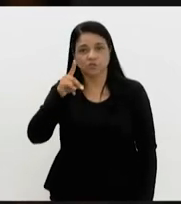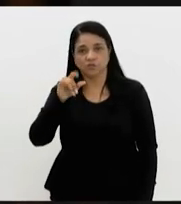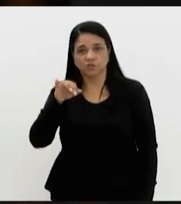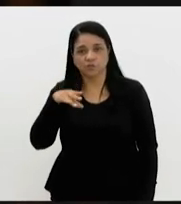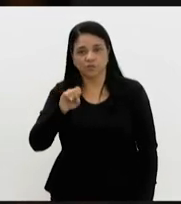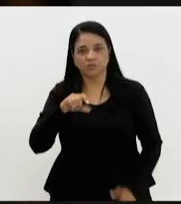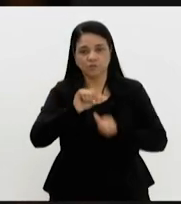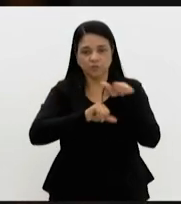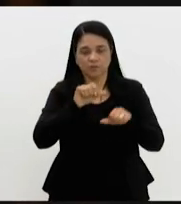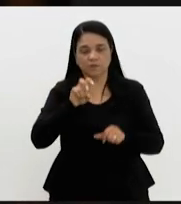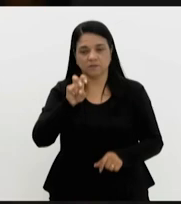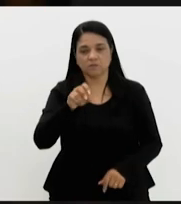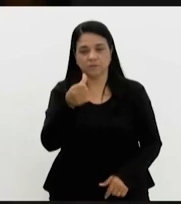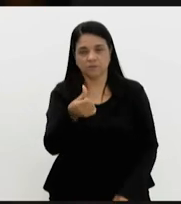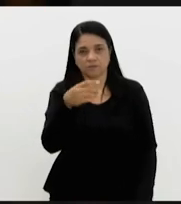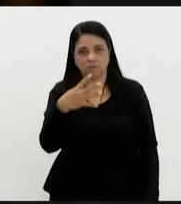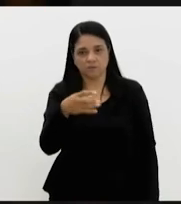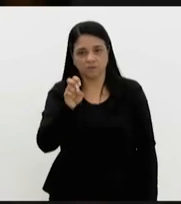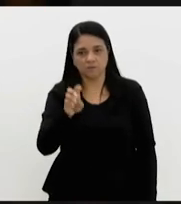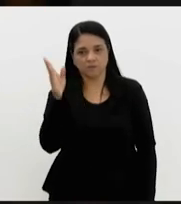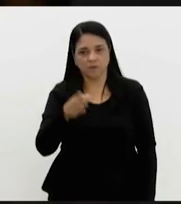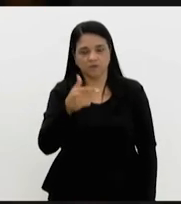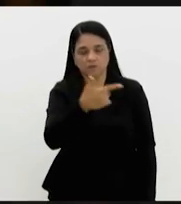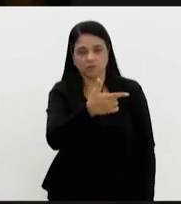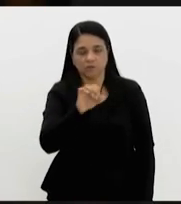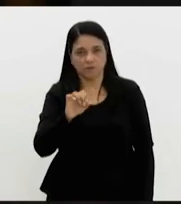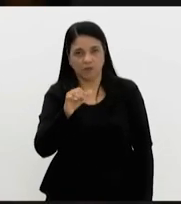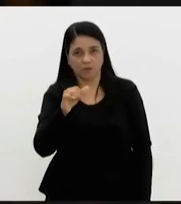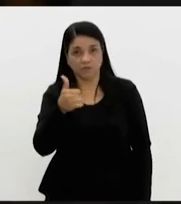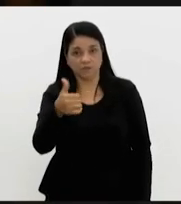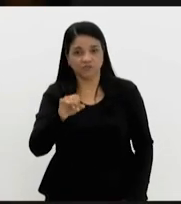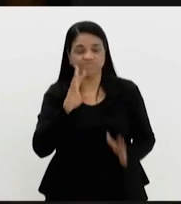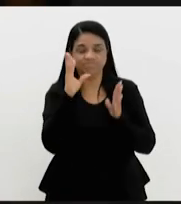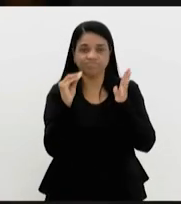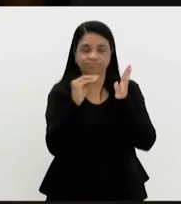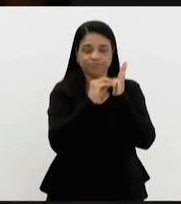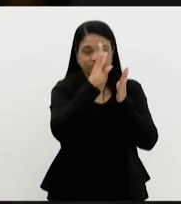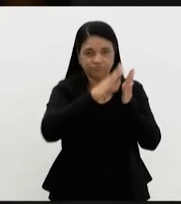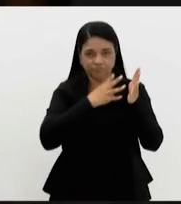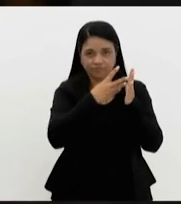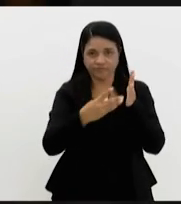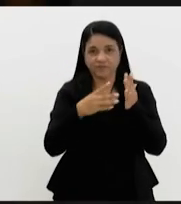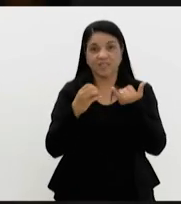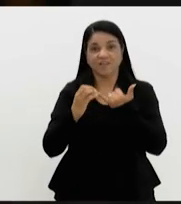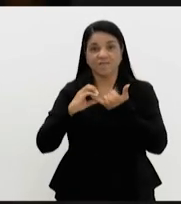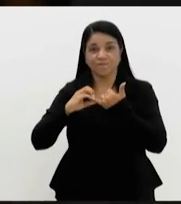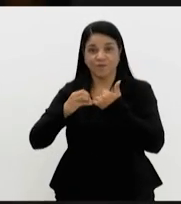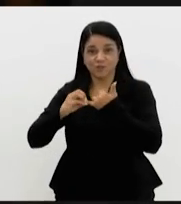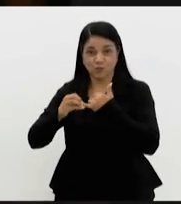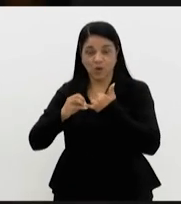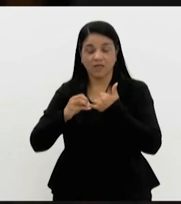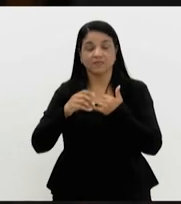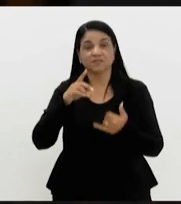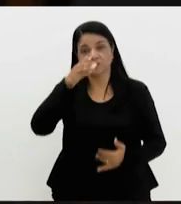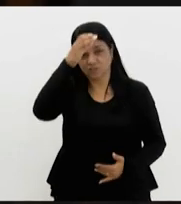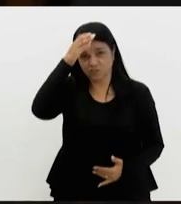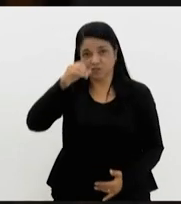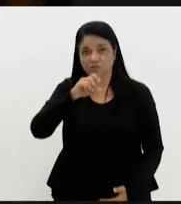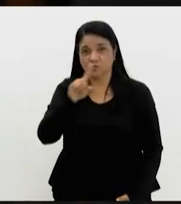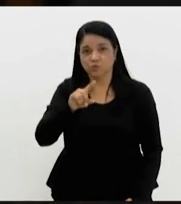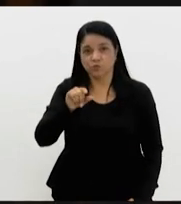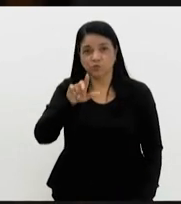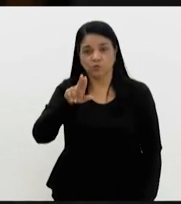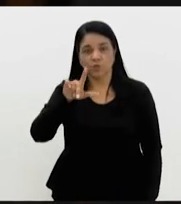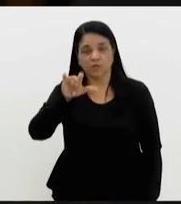de 2010, incluindo o calendário do Rio de Janeiro, a feijoada da tia Surica. Em discussão, não havendo que queira